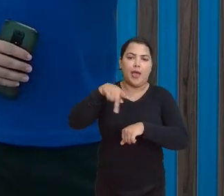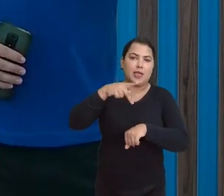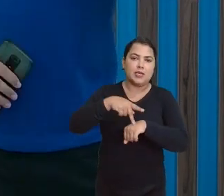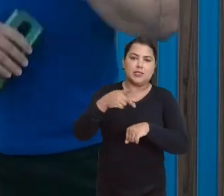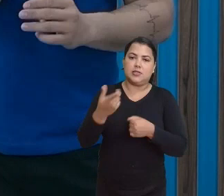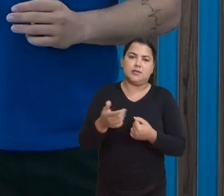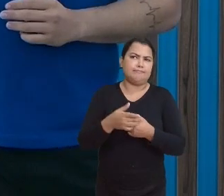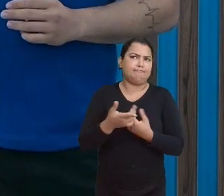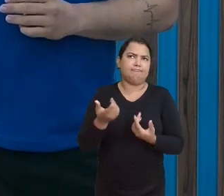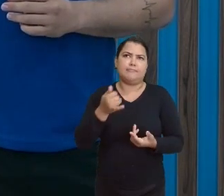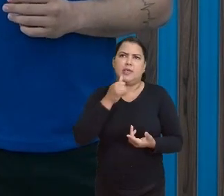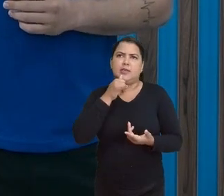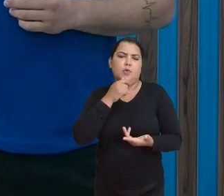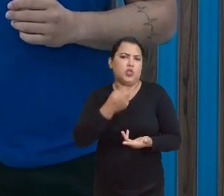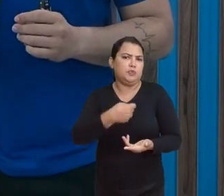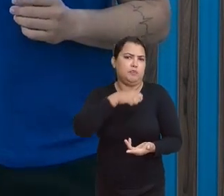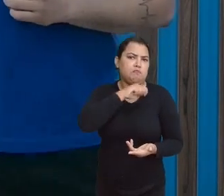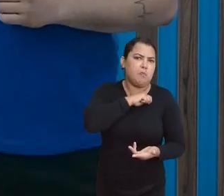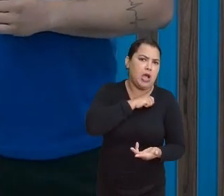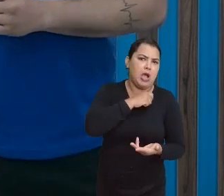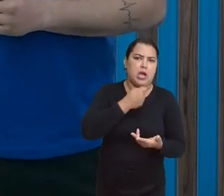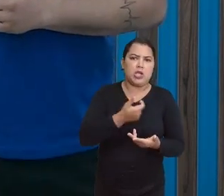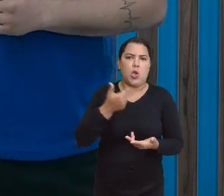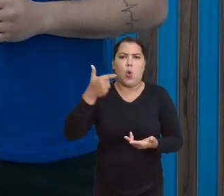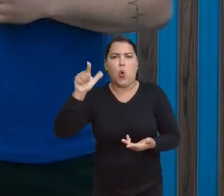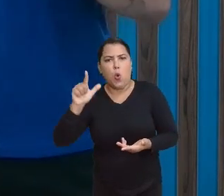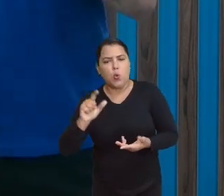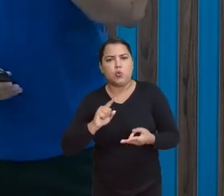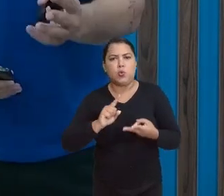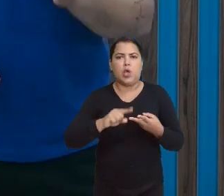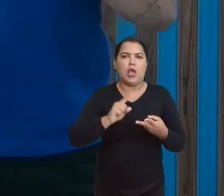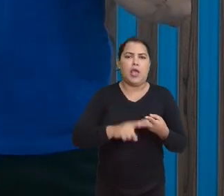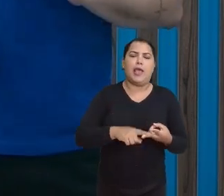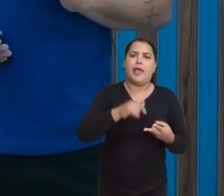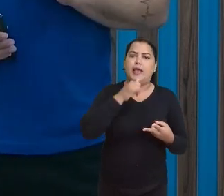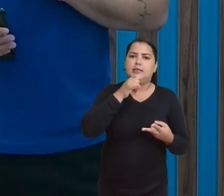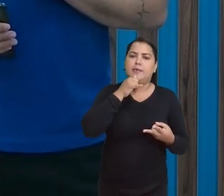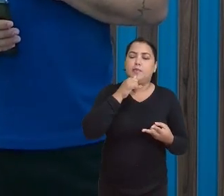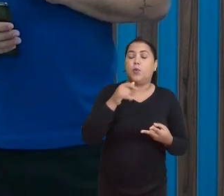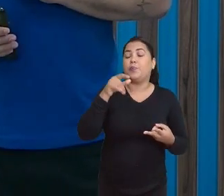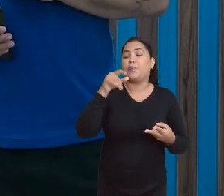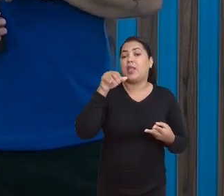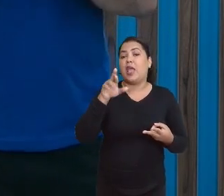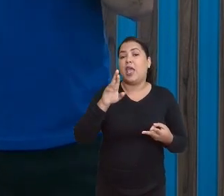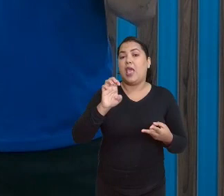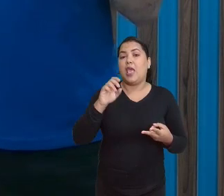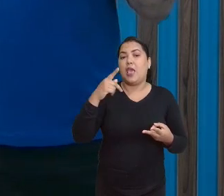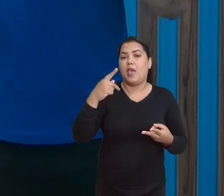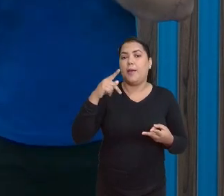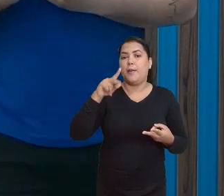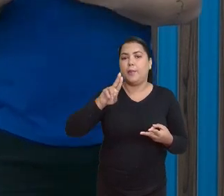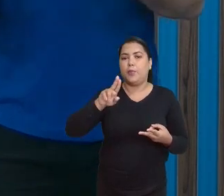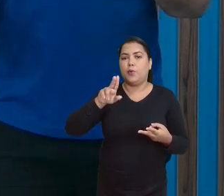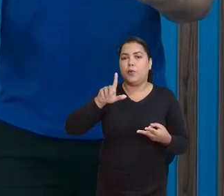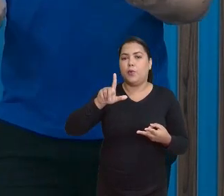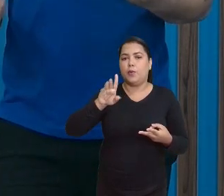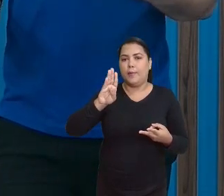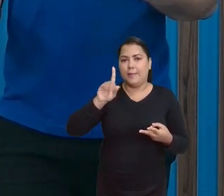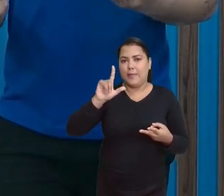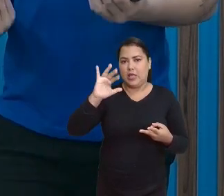também da diversidade rítmica da República Dominicana com a bachata, né? A bachata é o